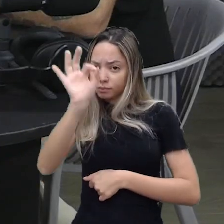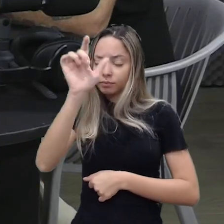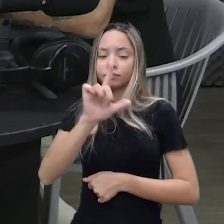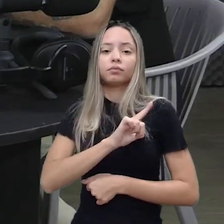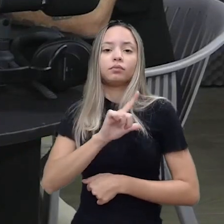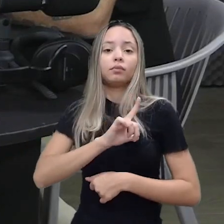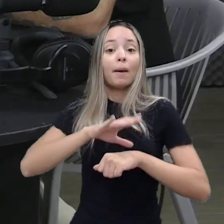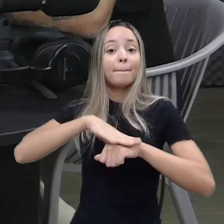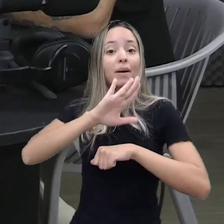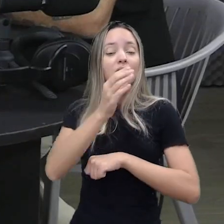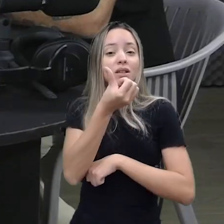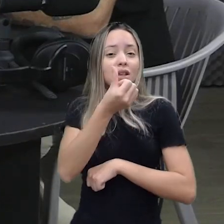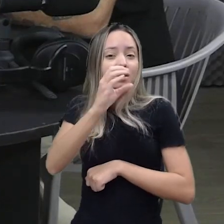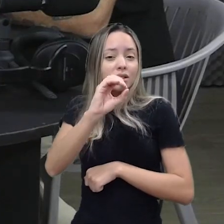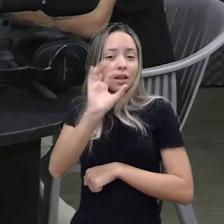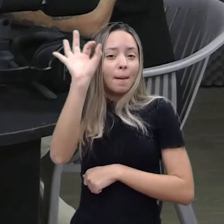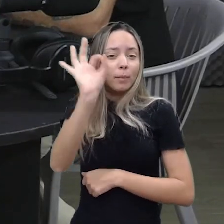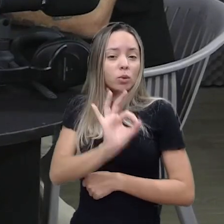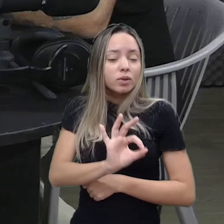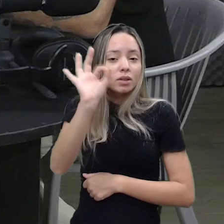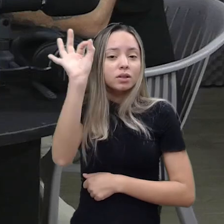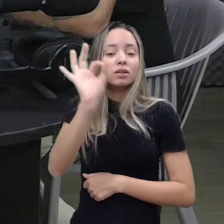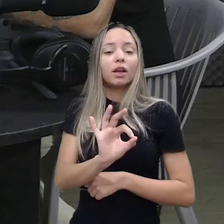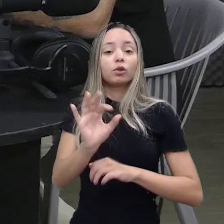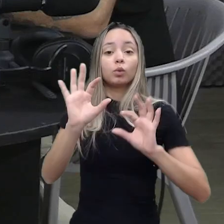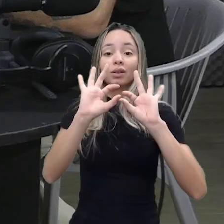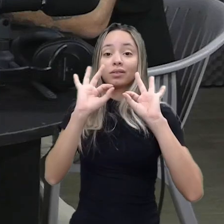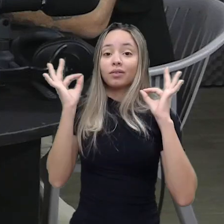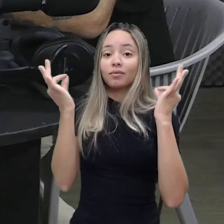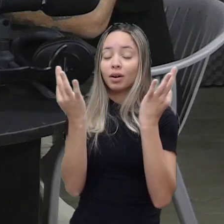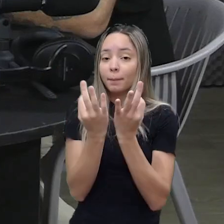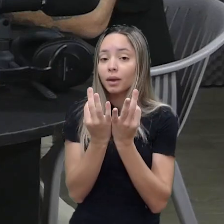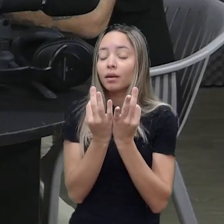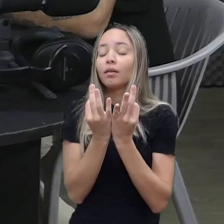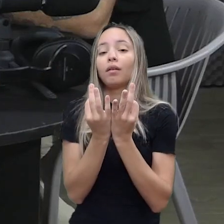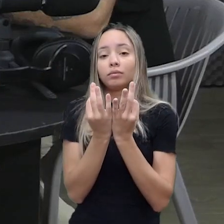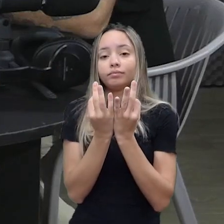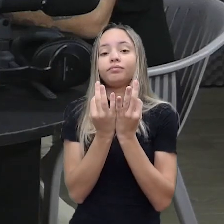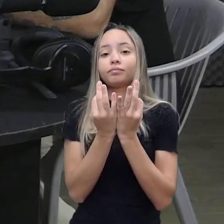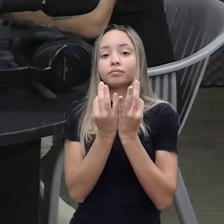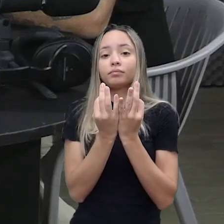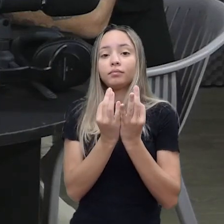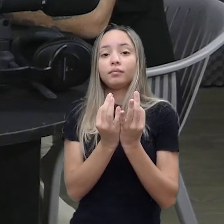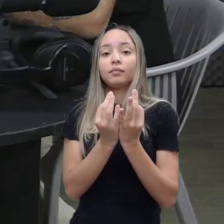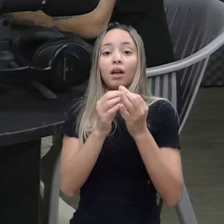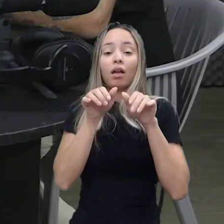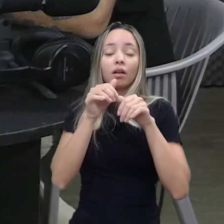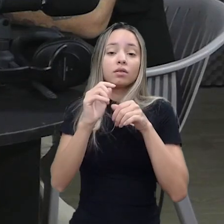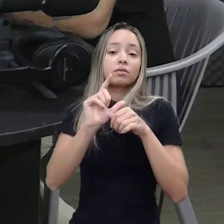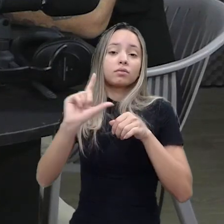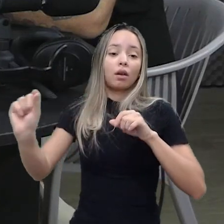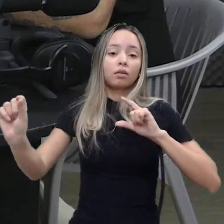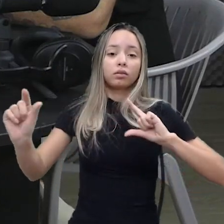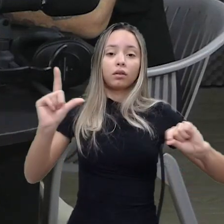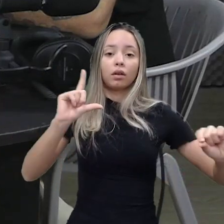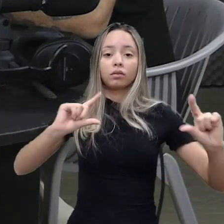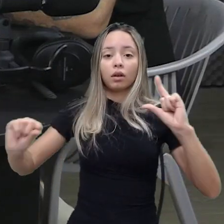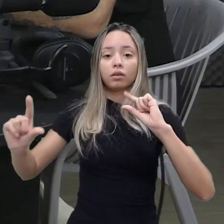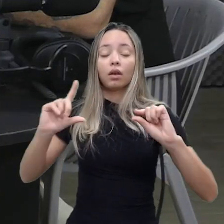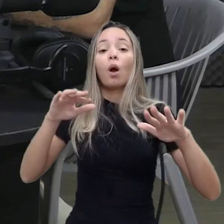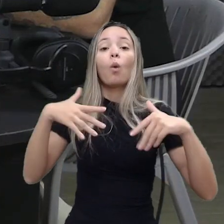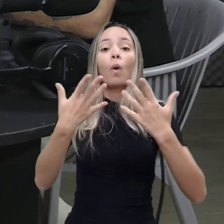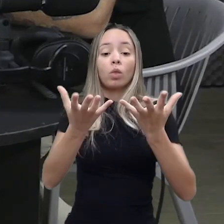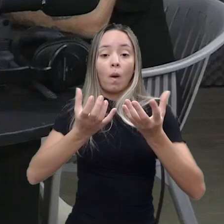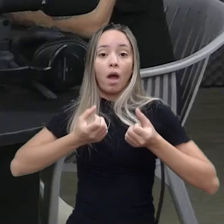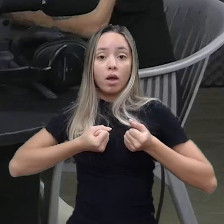60%, né, de famílias se desfazem quando o diagnóstico chega. Eu tenho uma colega palestrante,